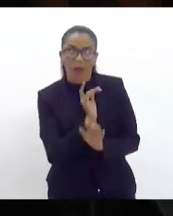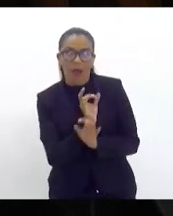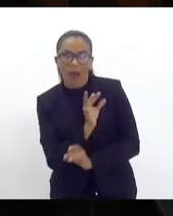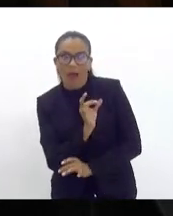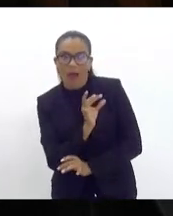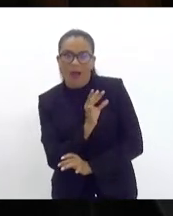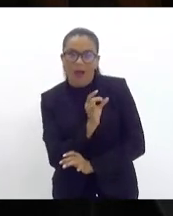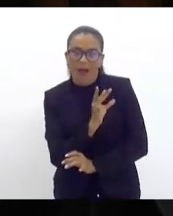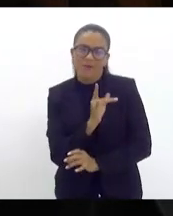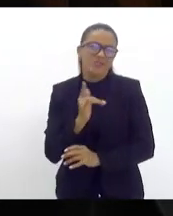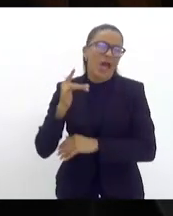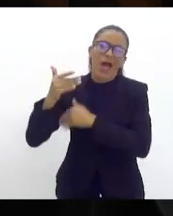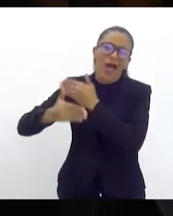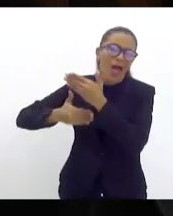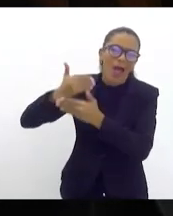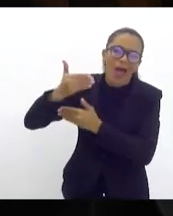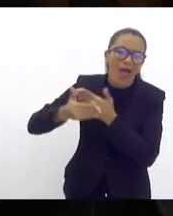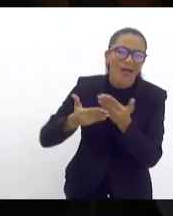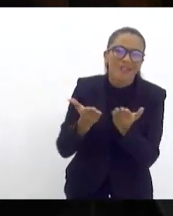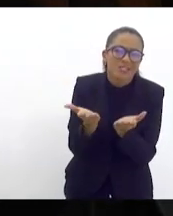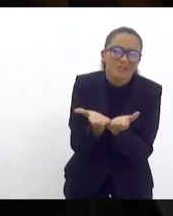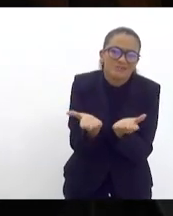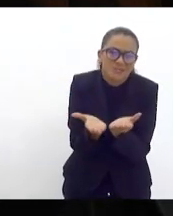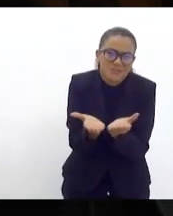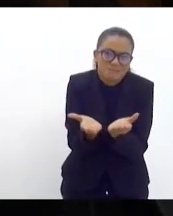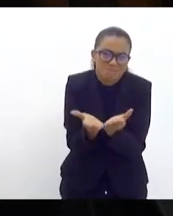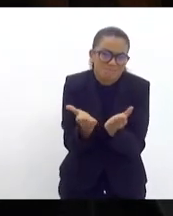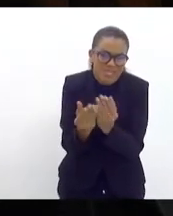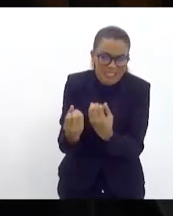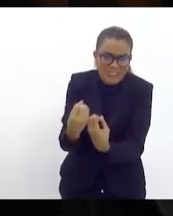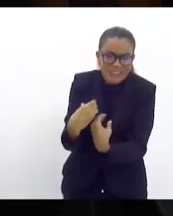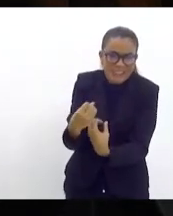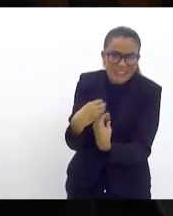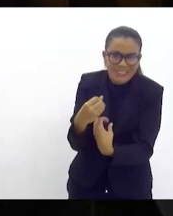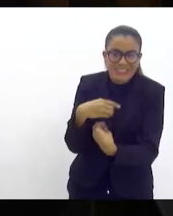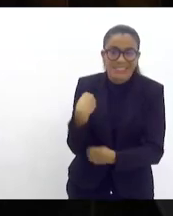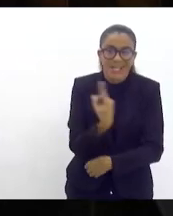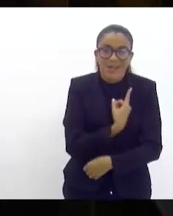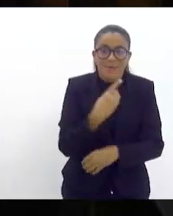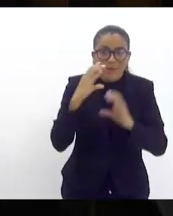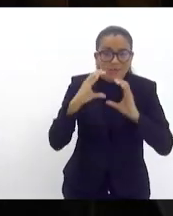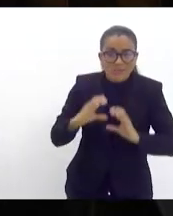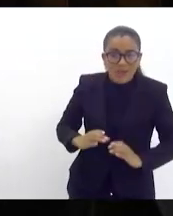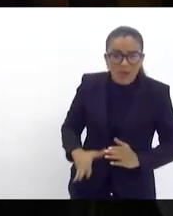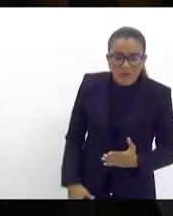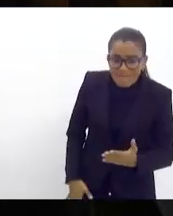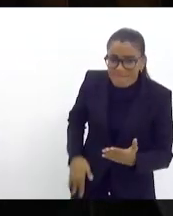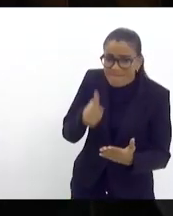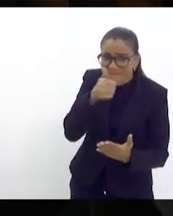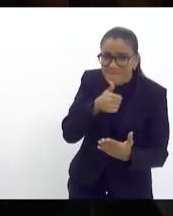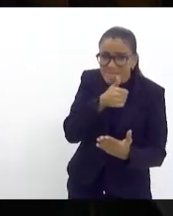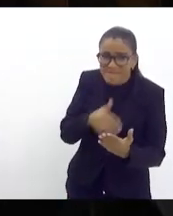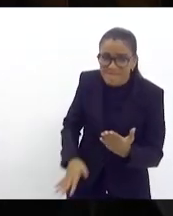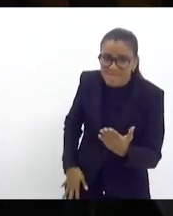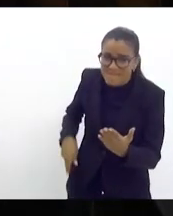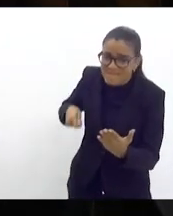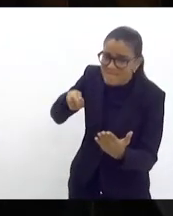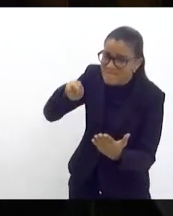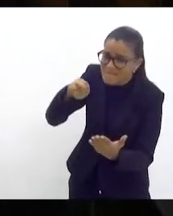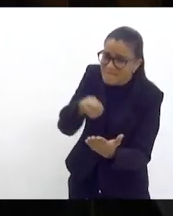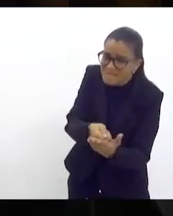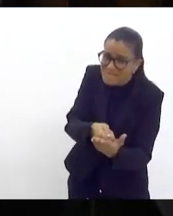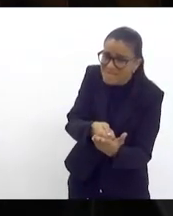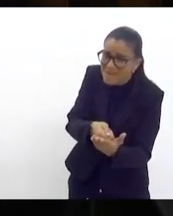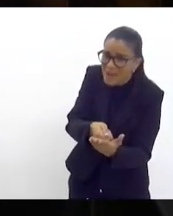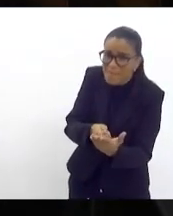isso vem desde a Bíblia porque o cidadão Tira dinheiro do bolso dele para